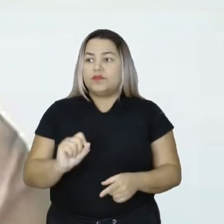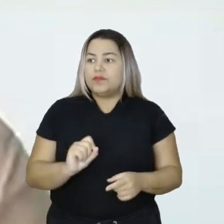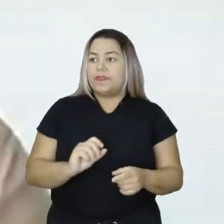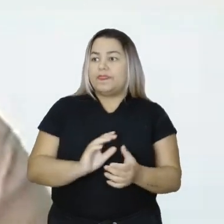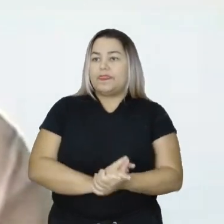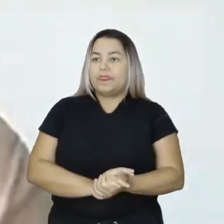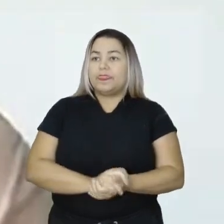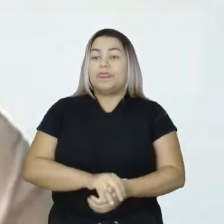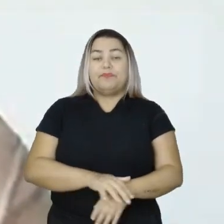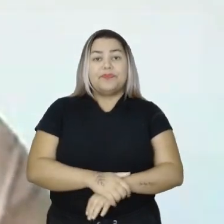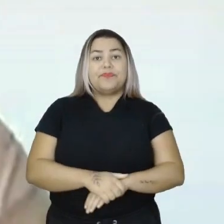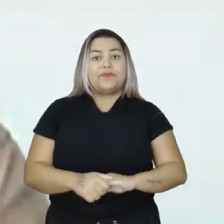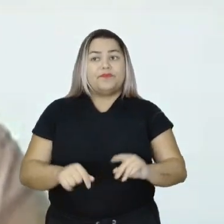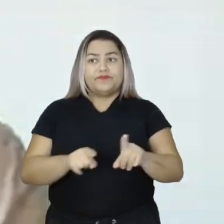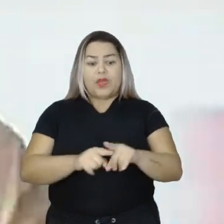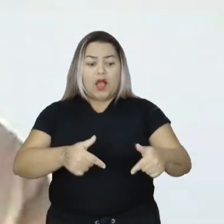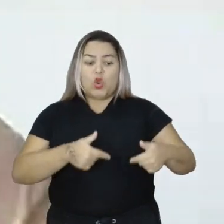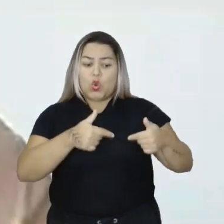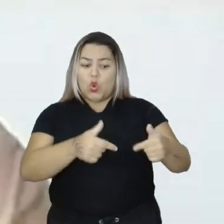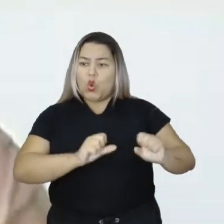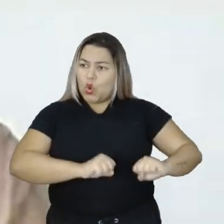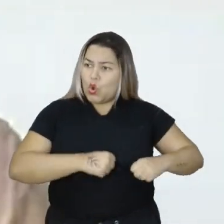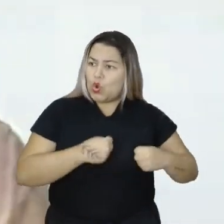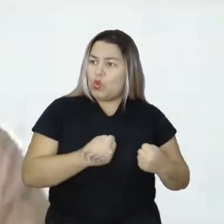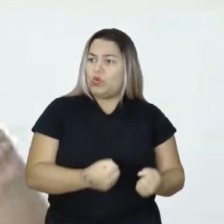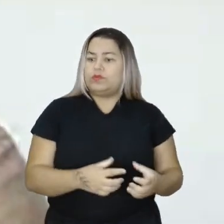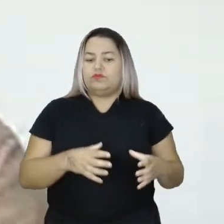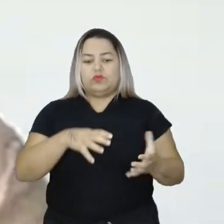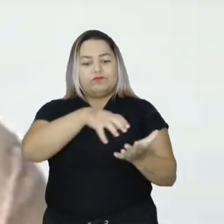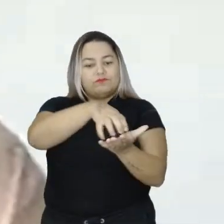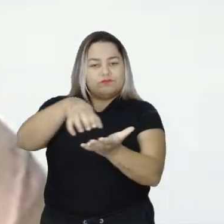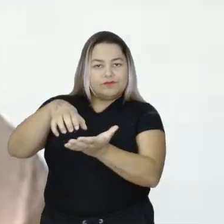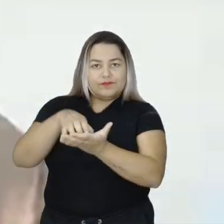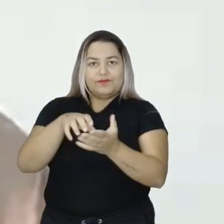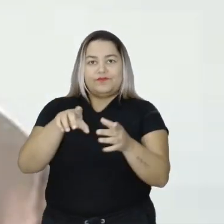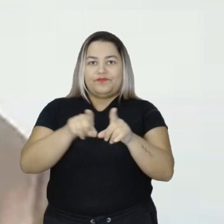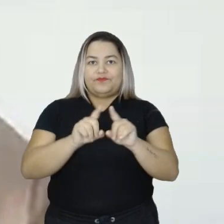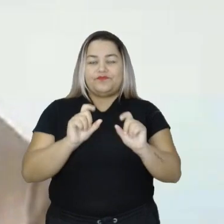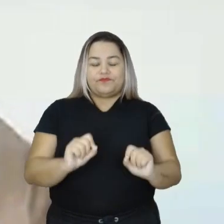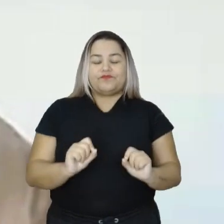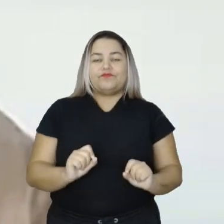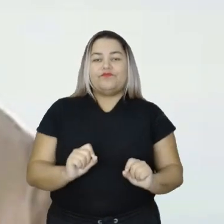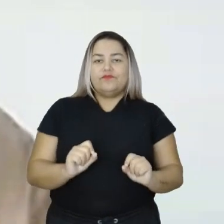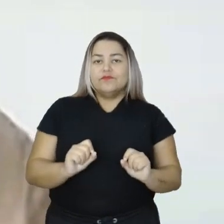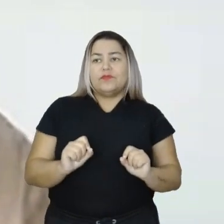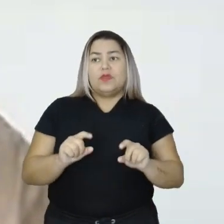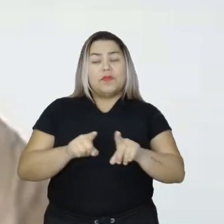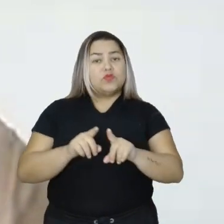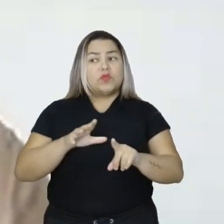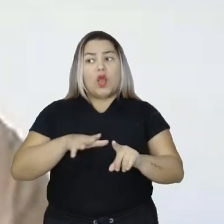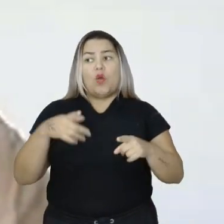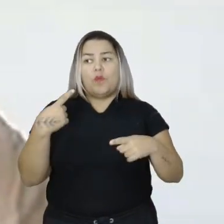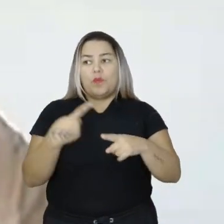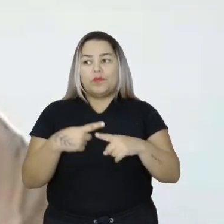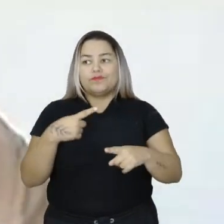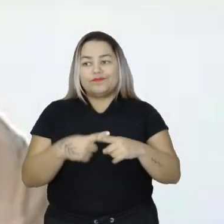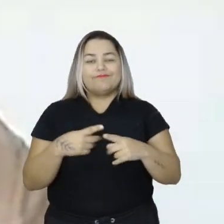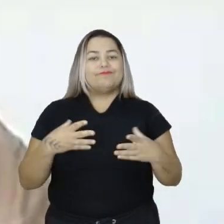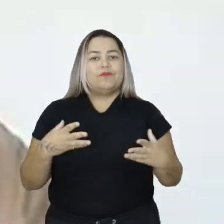essa conjunção entre a luta lá no território, nas periferias, com as lutas de caráter mais geral. Então, é